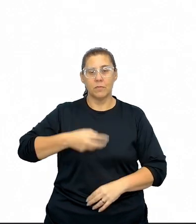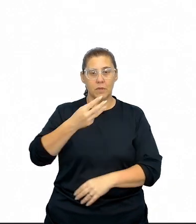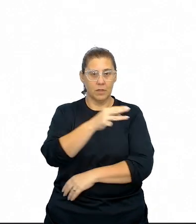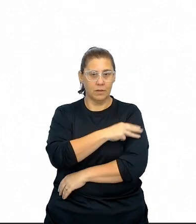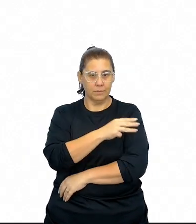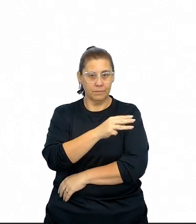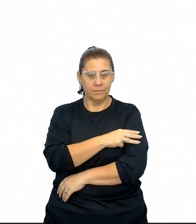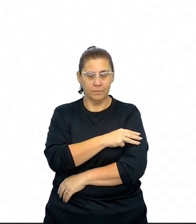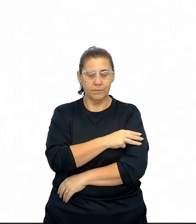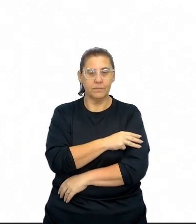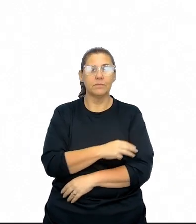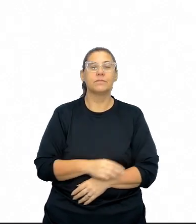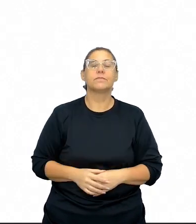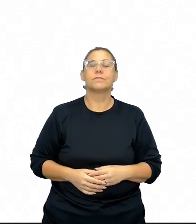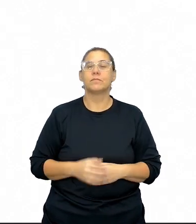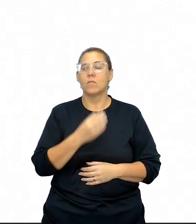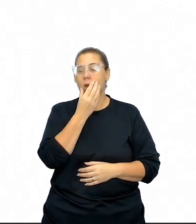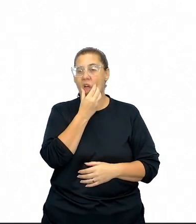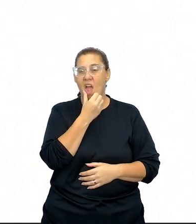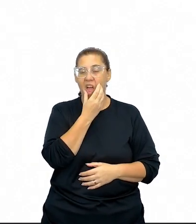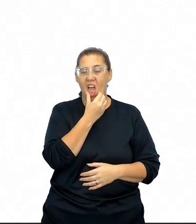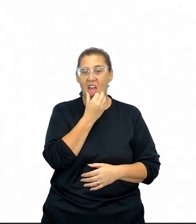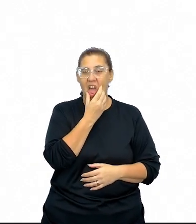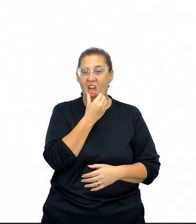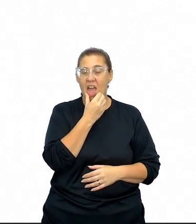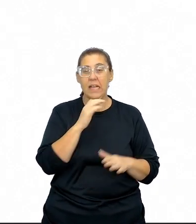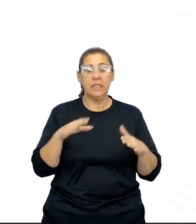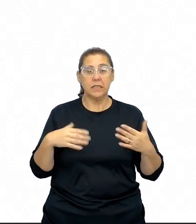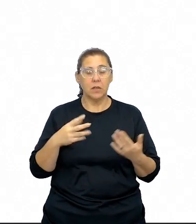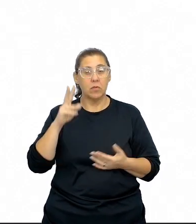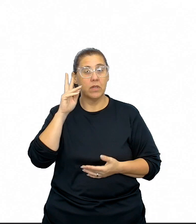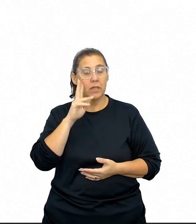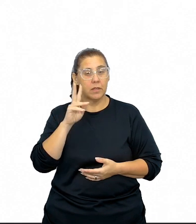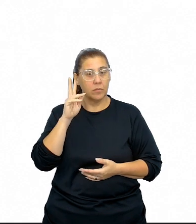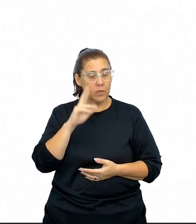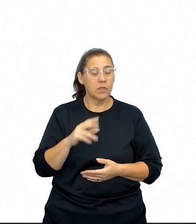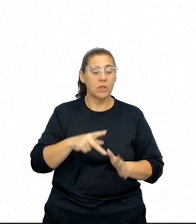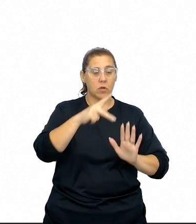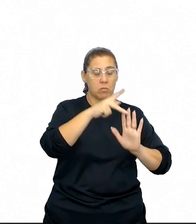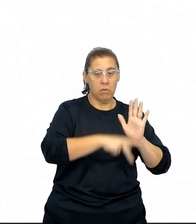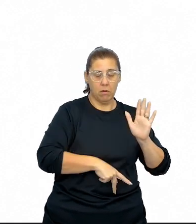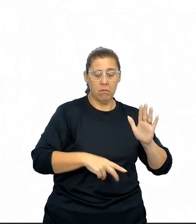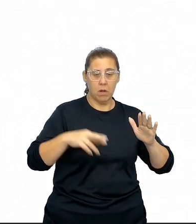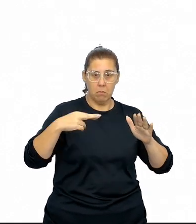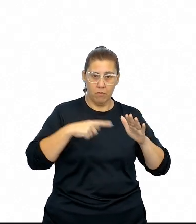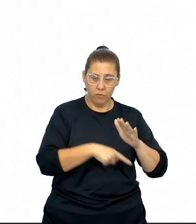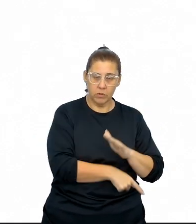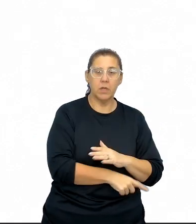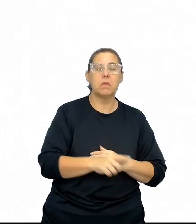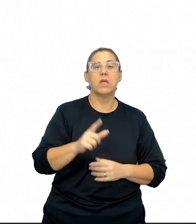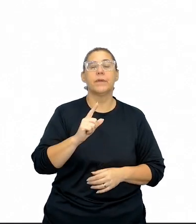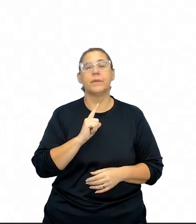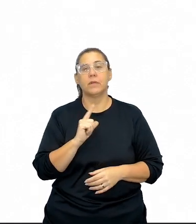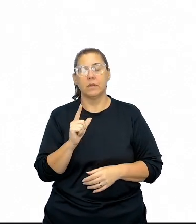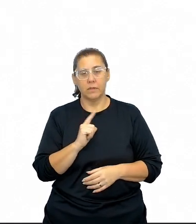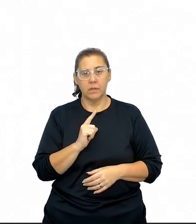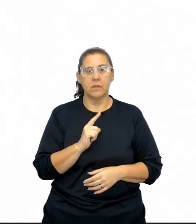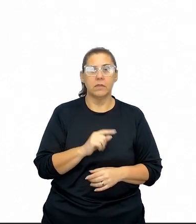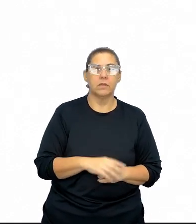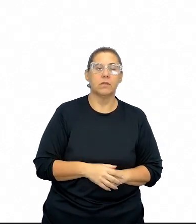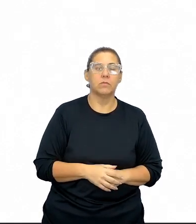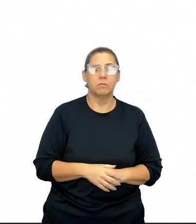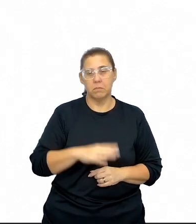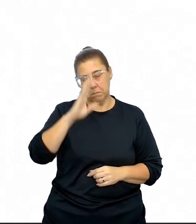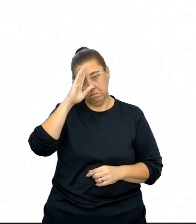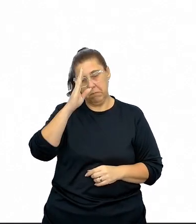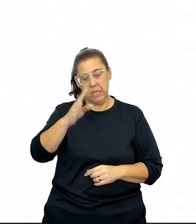do ensino médio, ok? Então, só lembrando também, né, que o Programa de Recuperação e Aprofundamento ele tem como seu